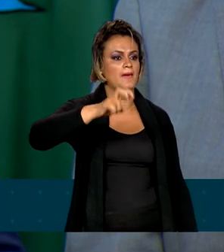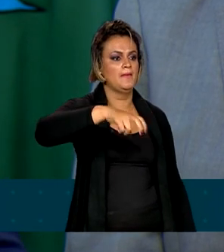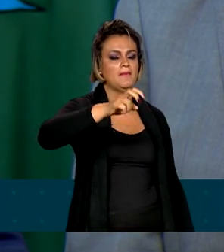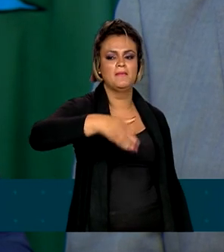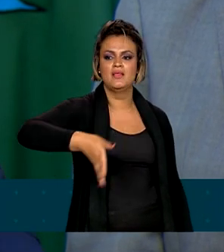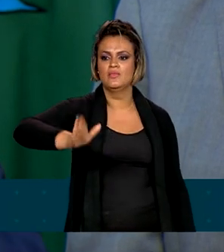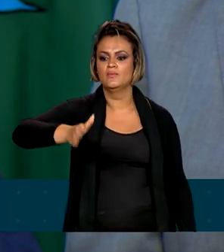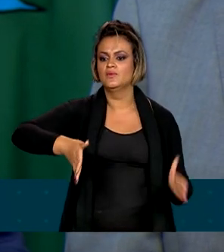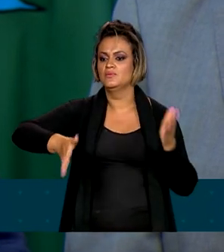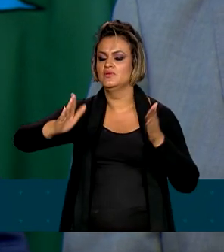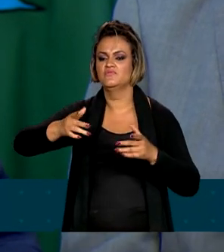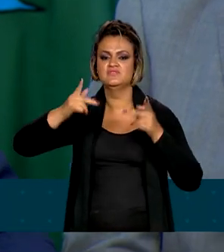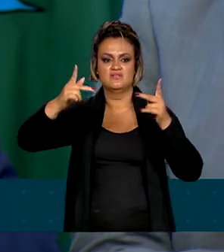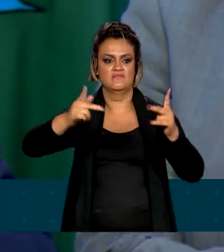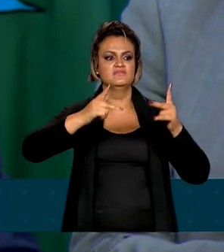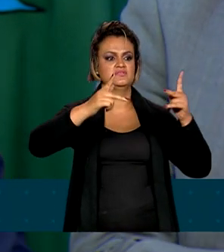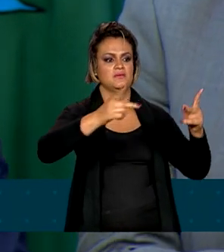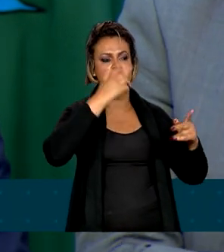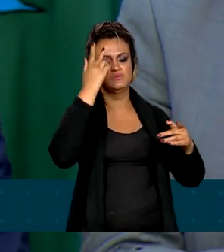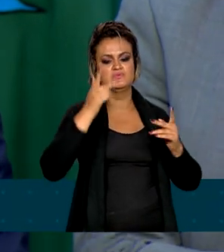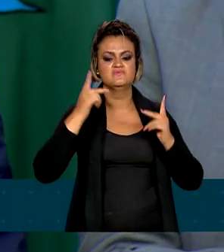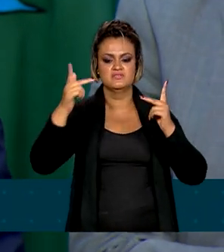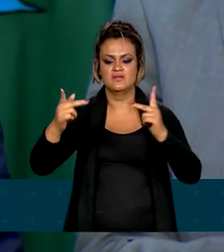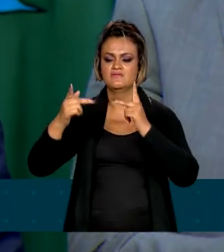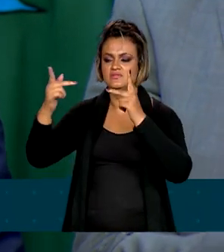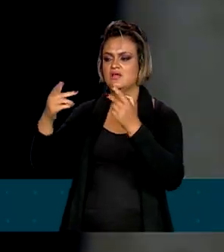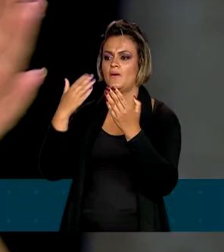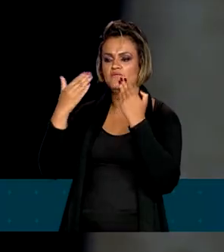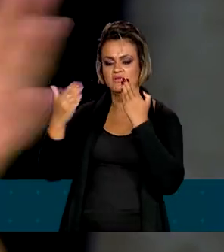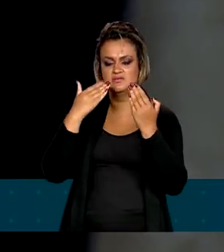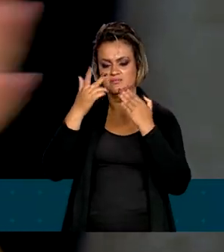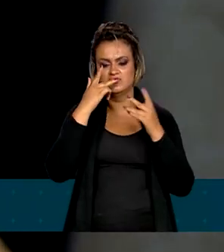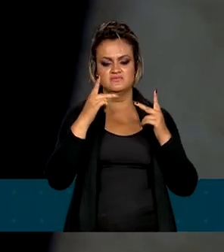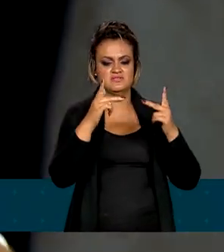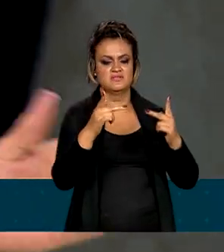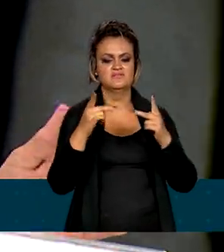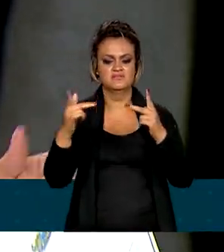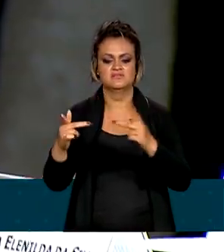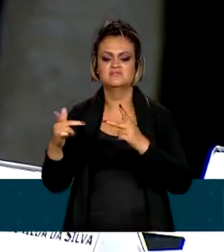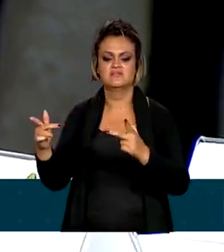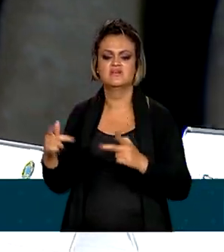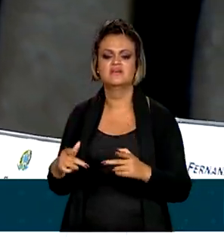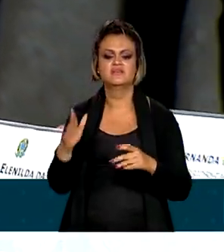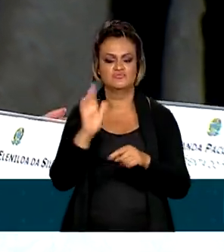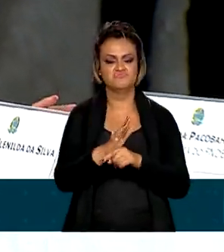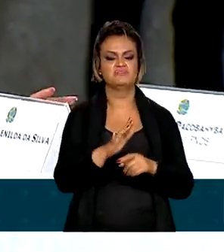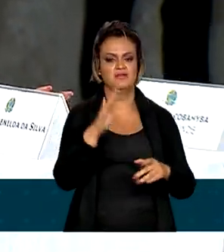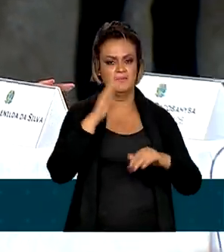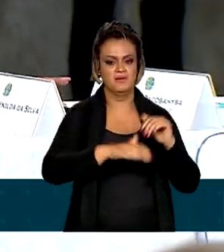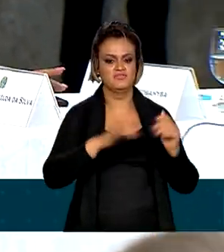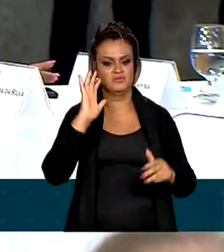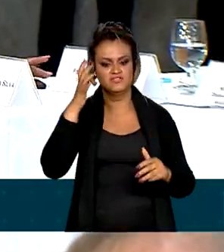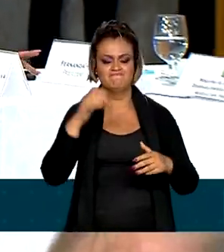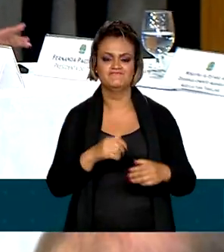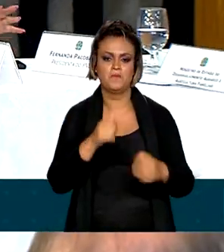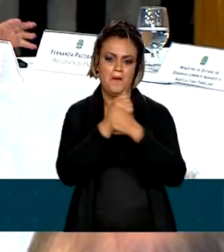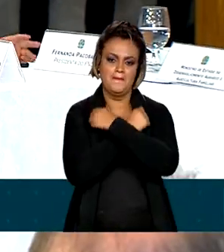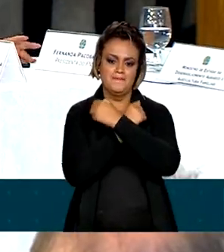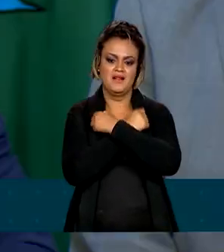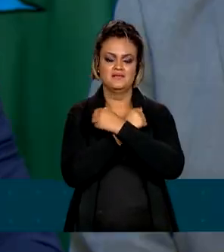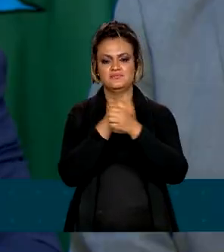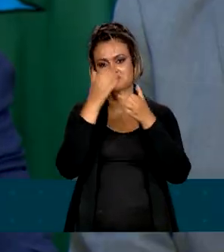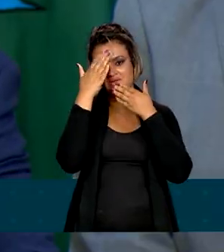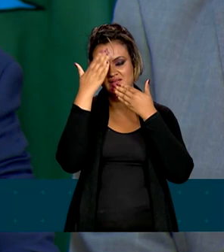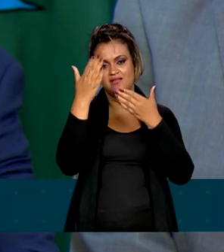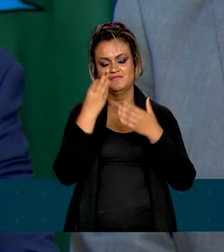para poder visitar as pessoas, conversar com as pessoas e fazer as coisas acontecer. Um abraço,